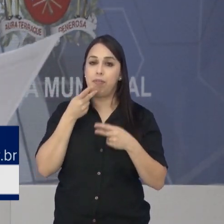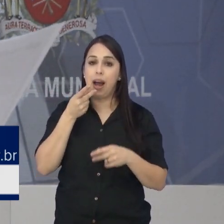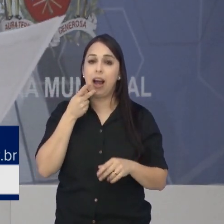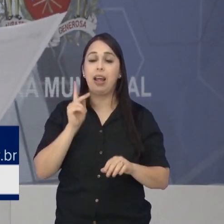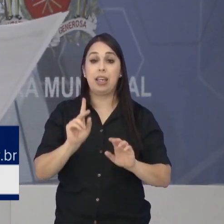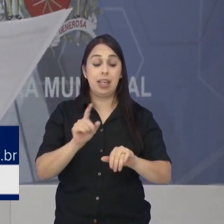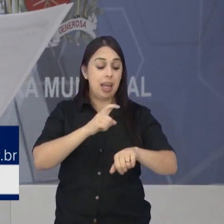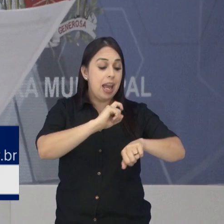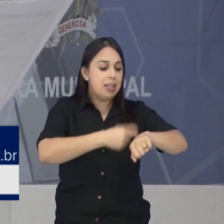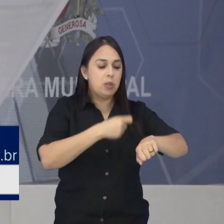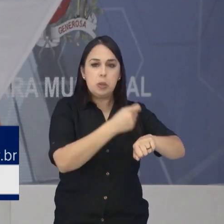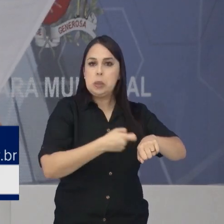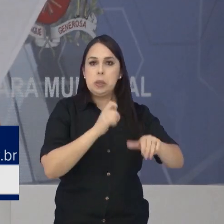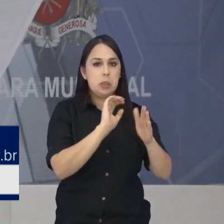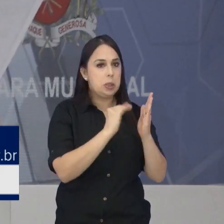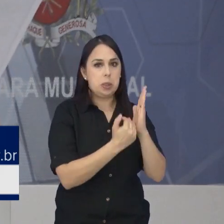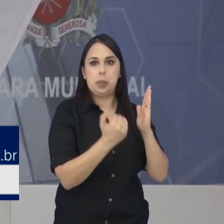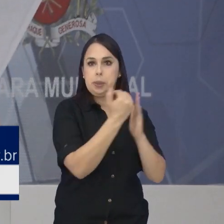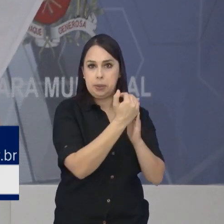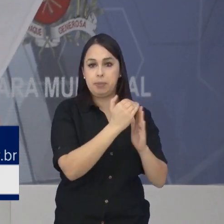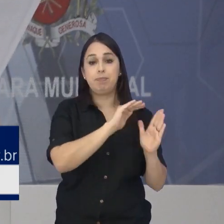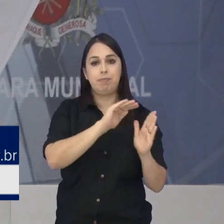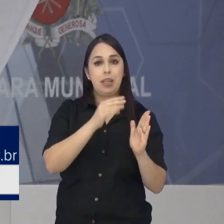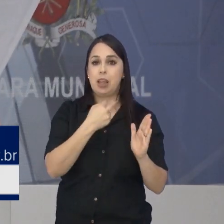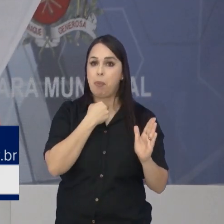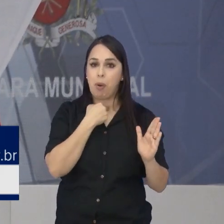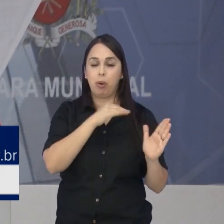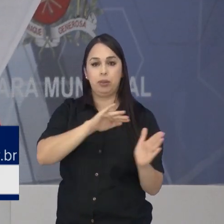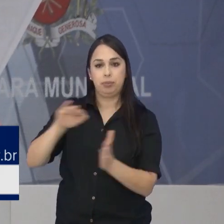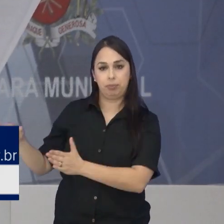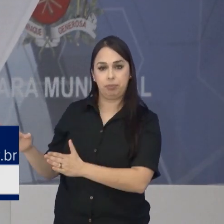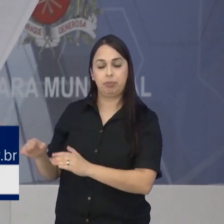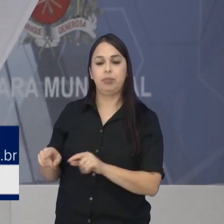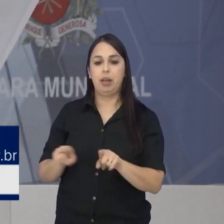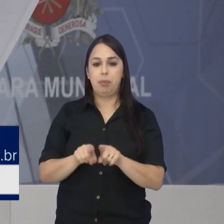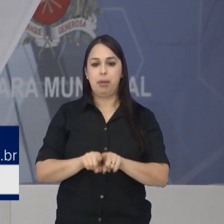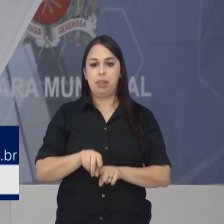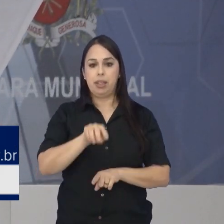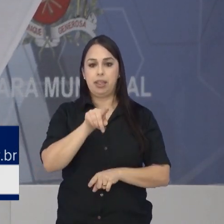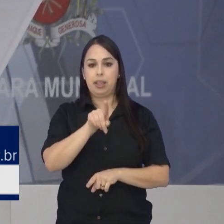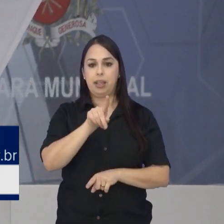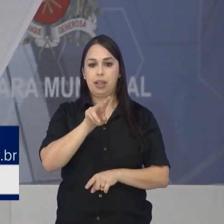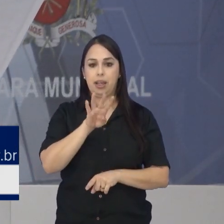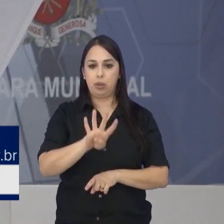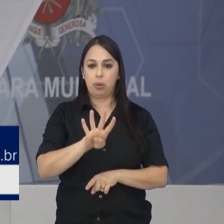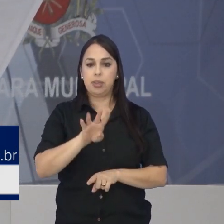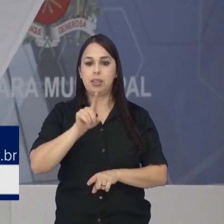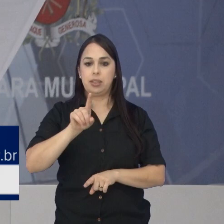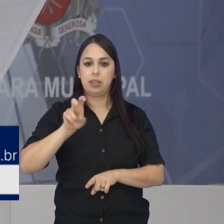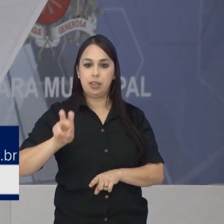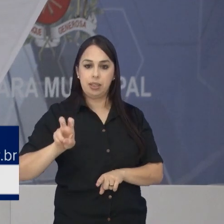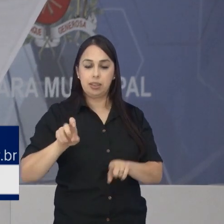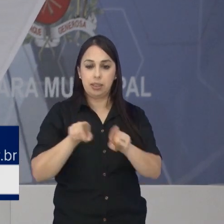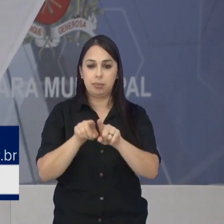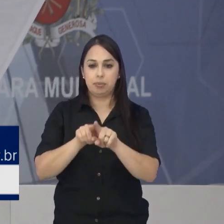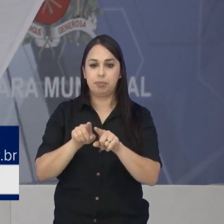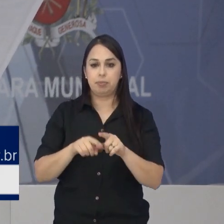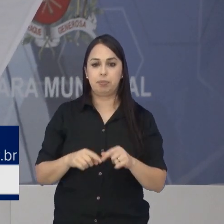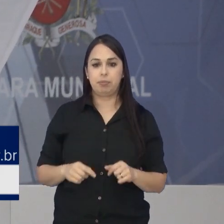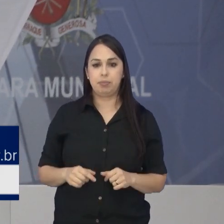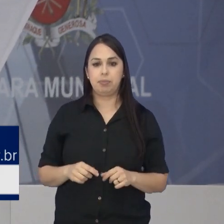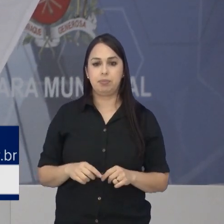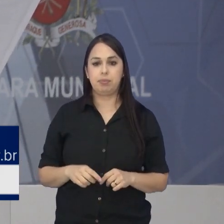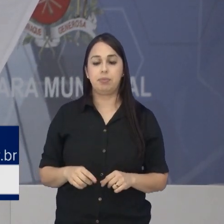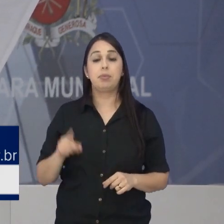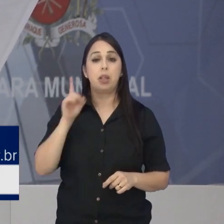horas extras. 7, item 14.5, controle interno. O controle interno elabora relatórios periódicos formais com dados